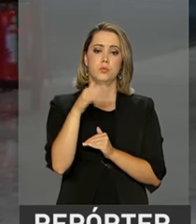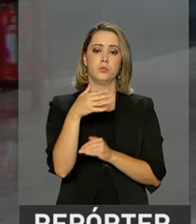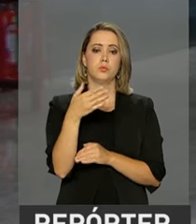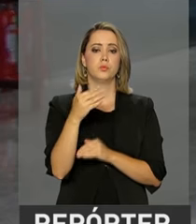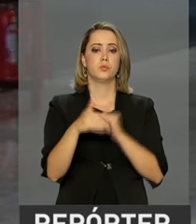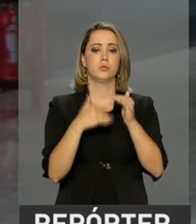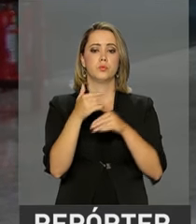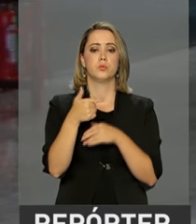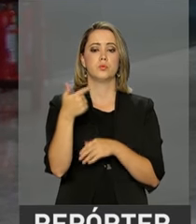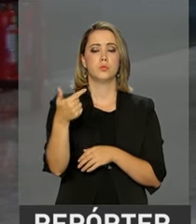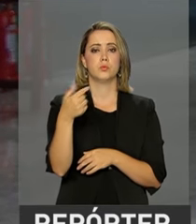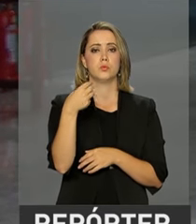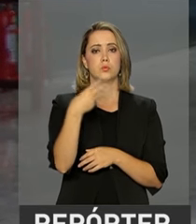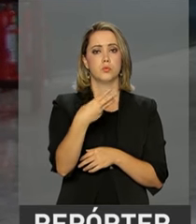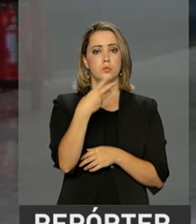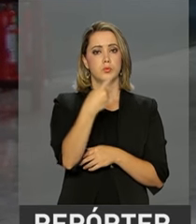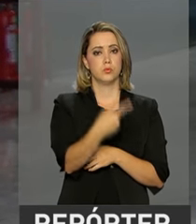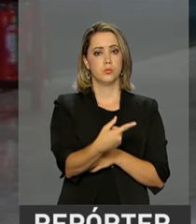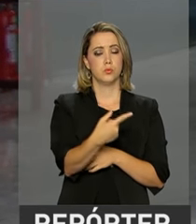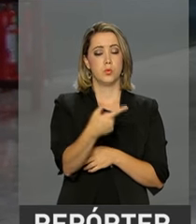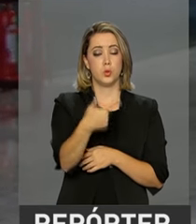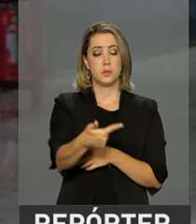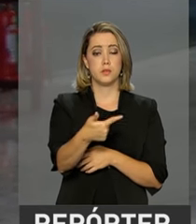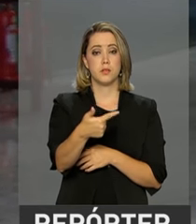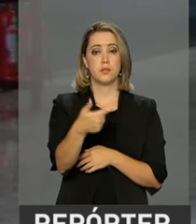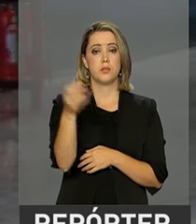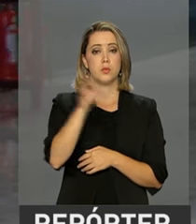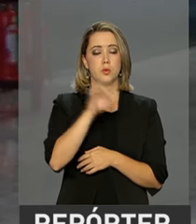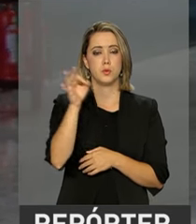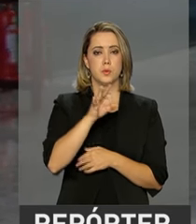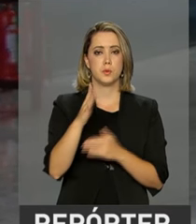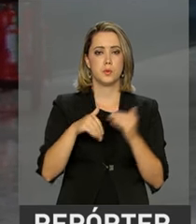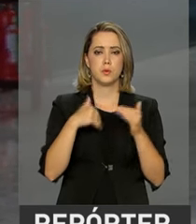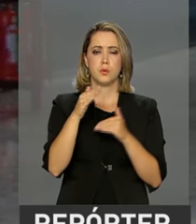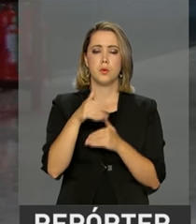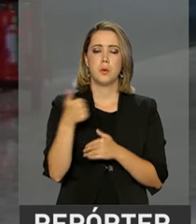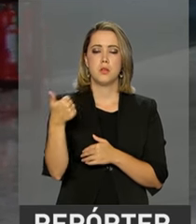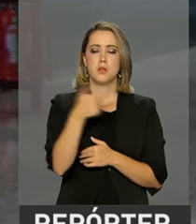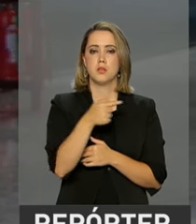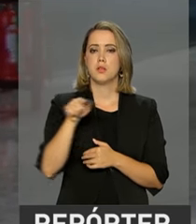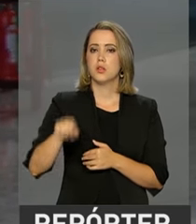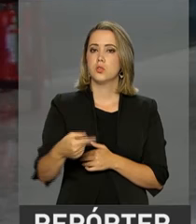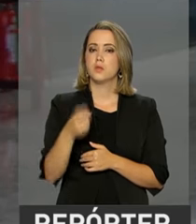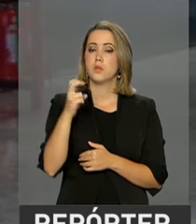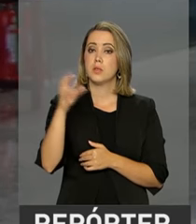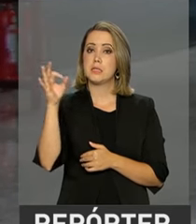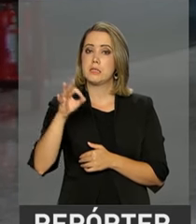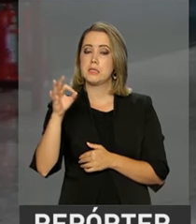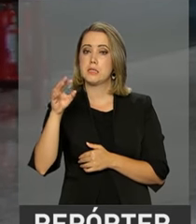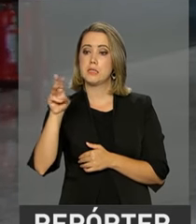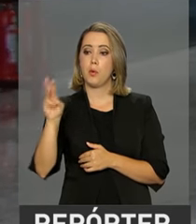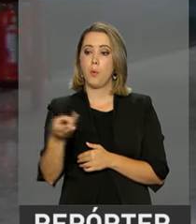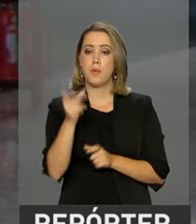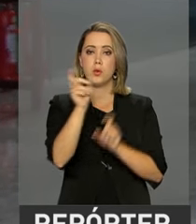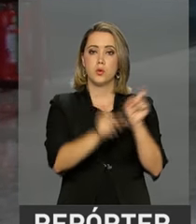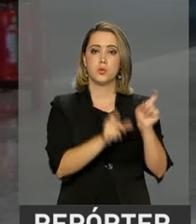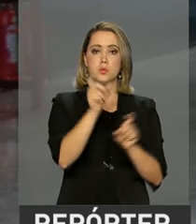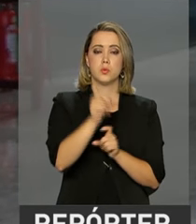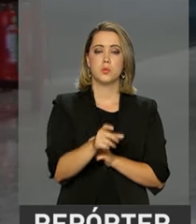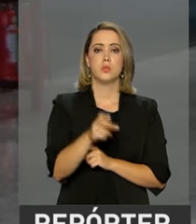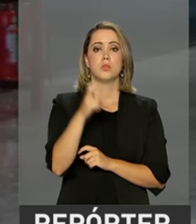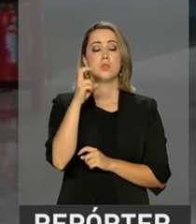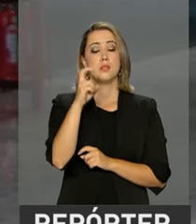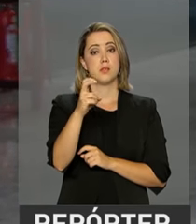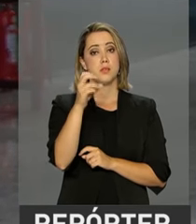mais de 232%, passando de 17,5 milhões para 58,4